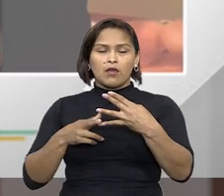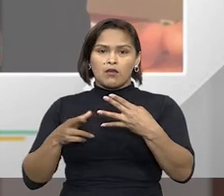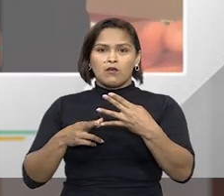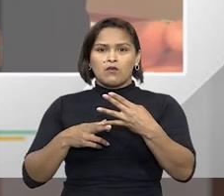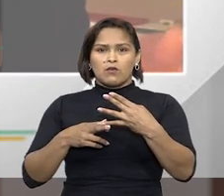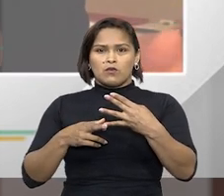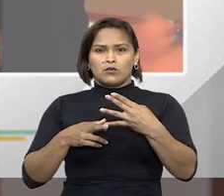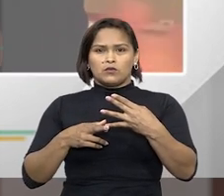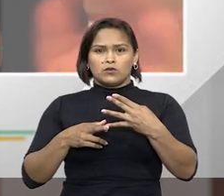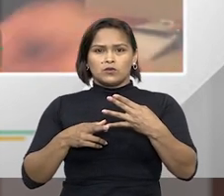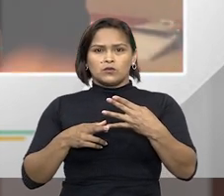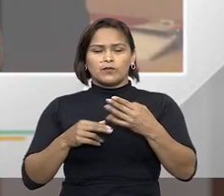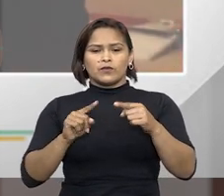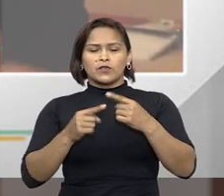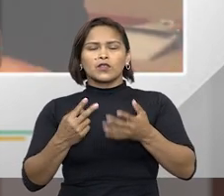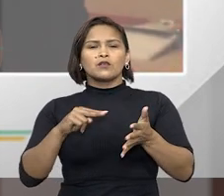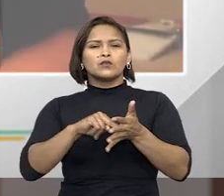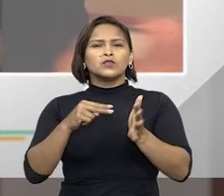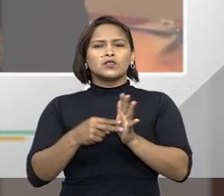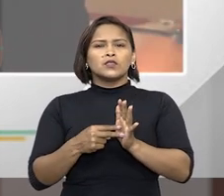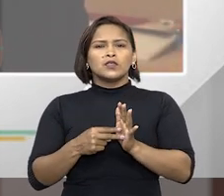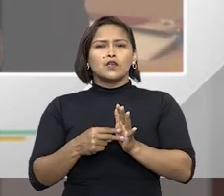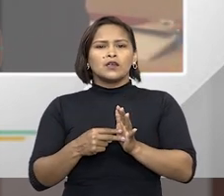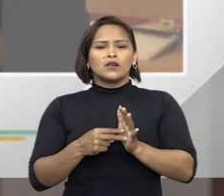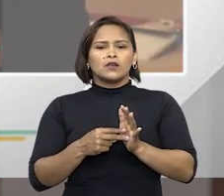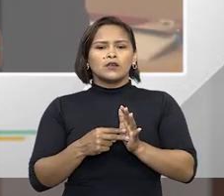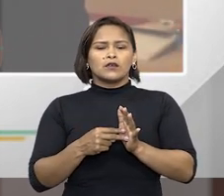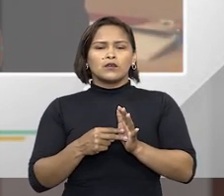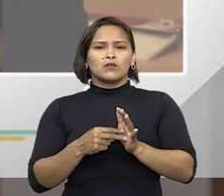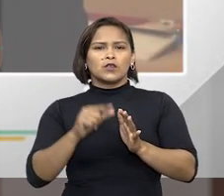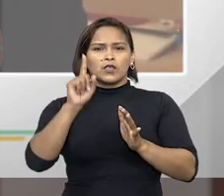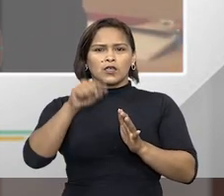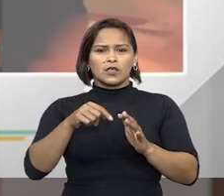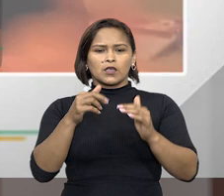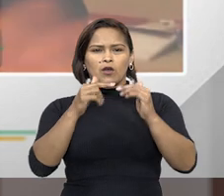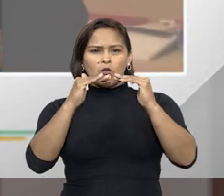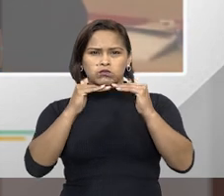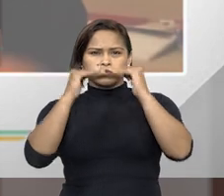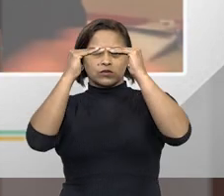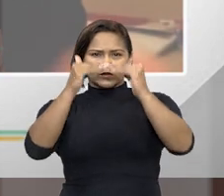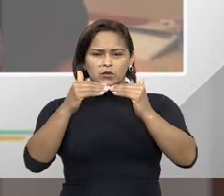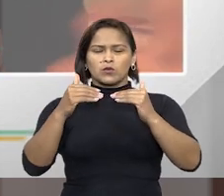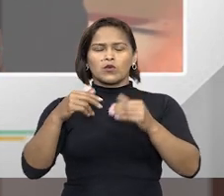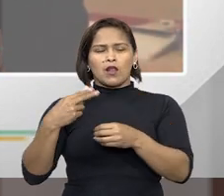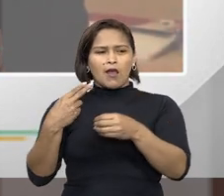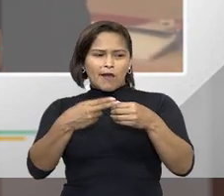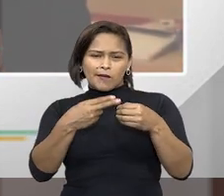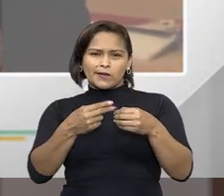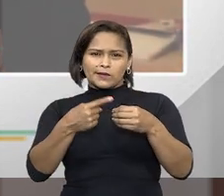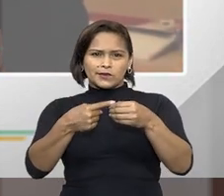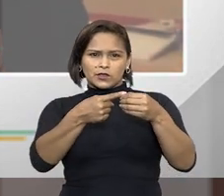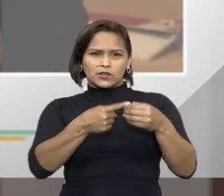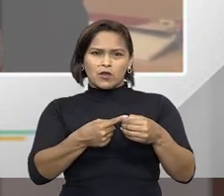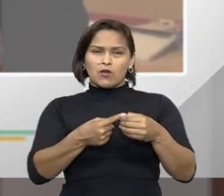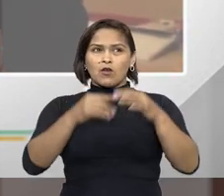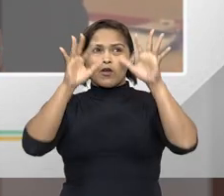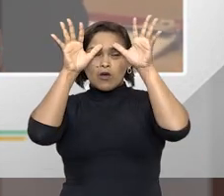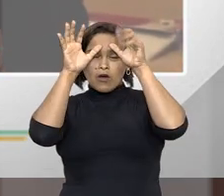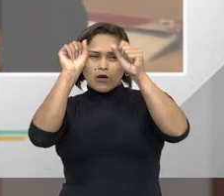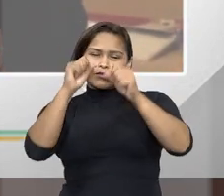isso significa que ou algum tribunal regional federal, ou algum tribunal